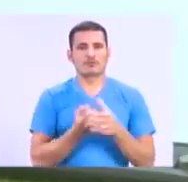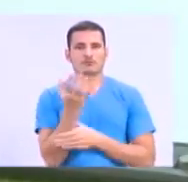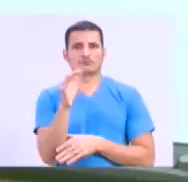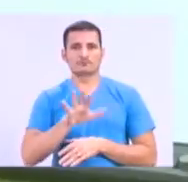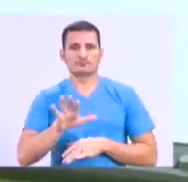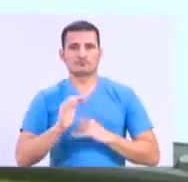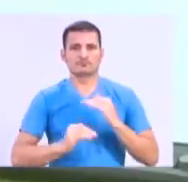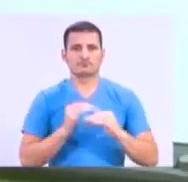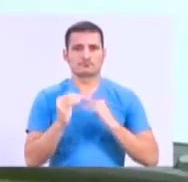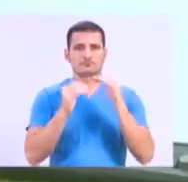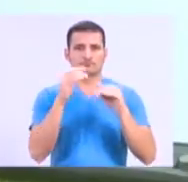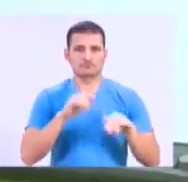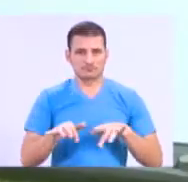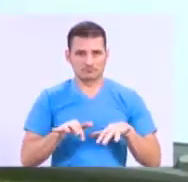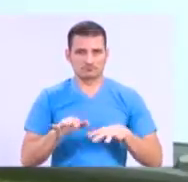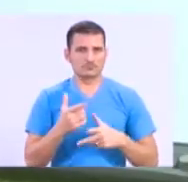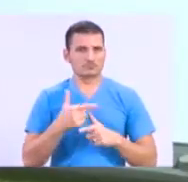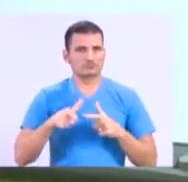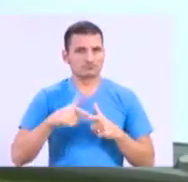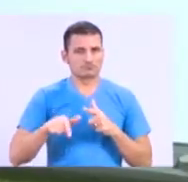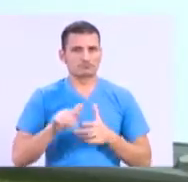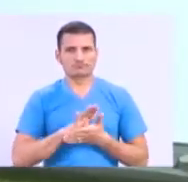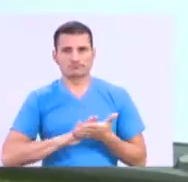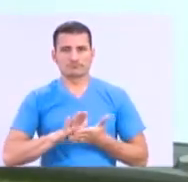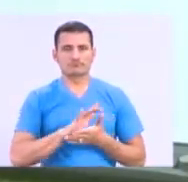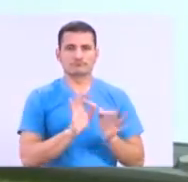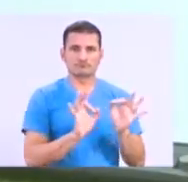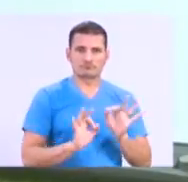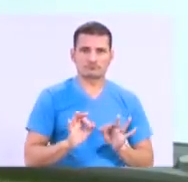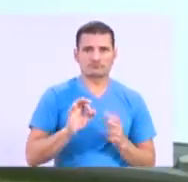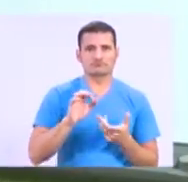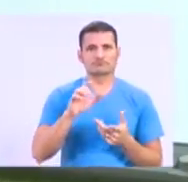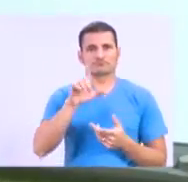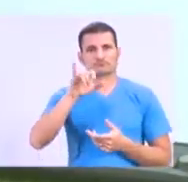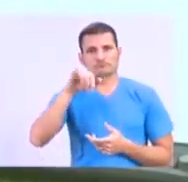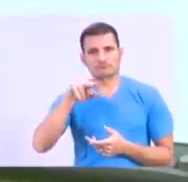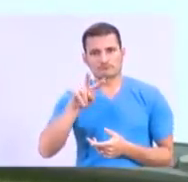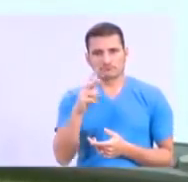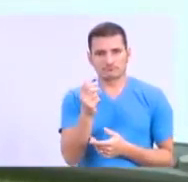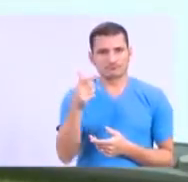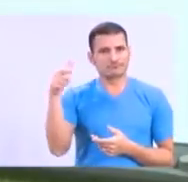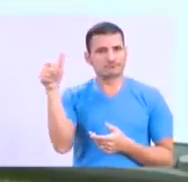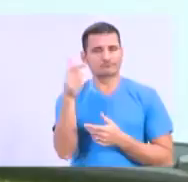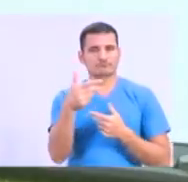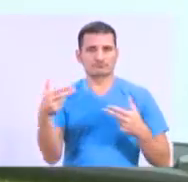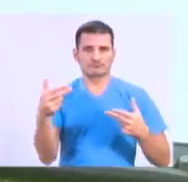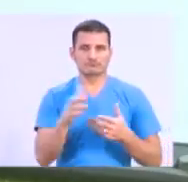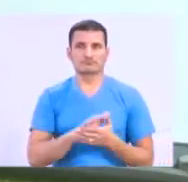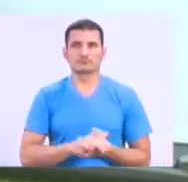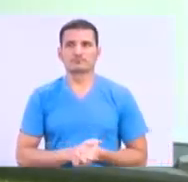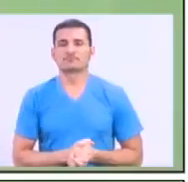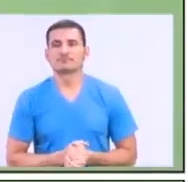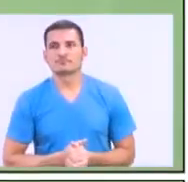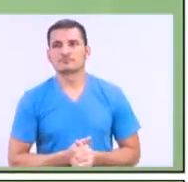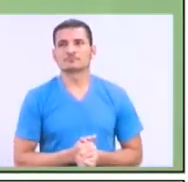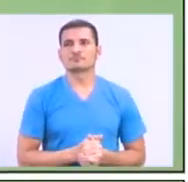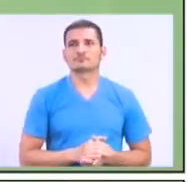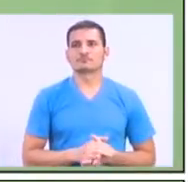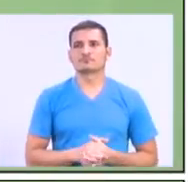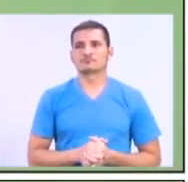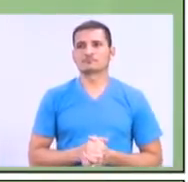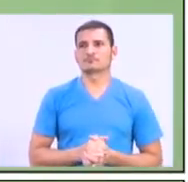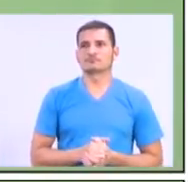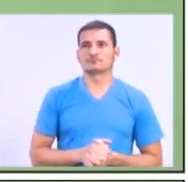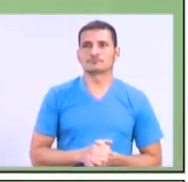desenvolvimento sem grandes problemas com configurações de linhas e entre outras coisas, certo? Um